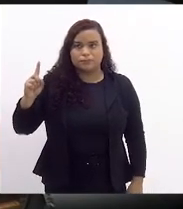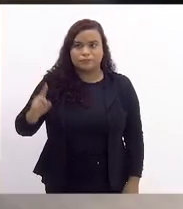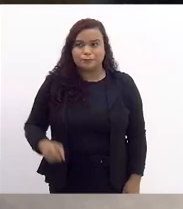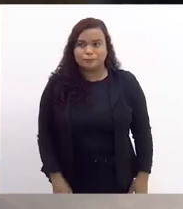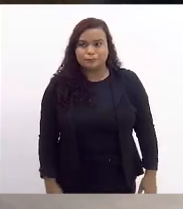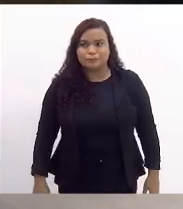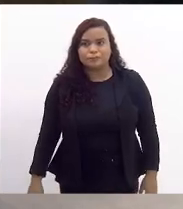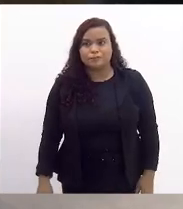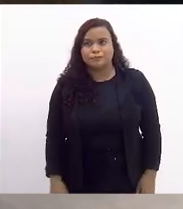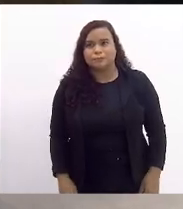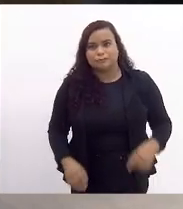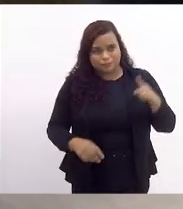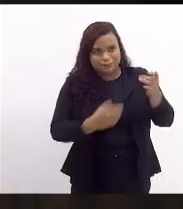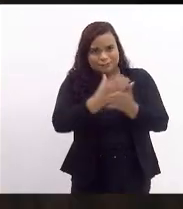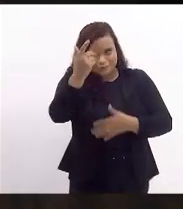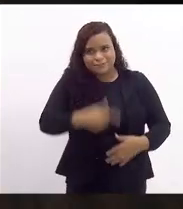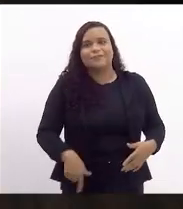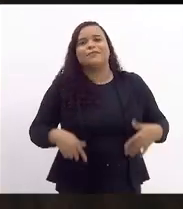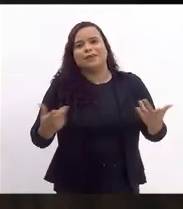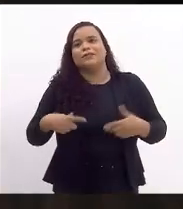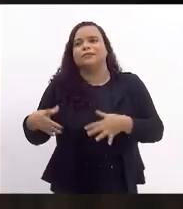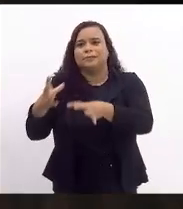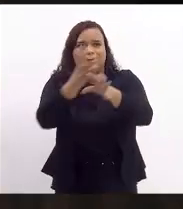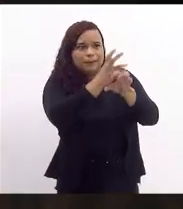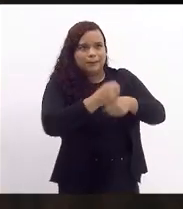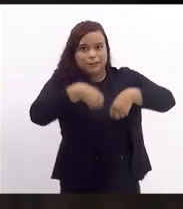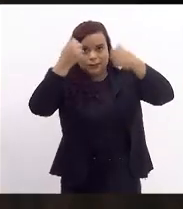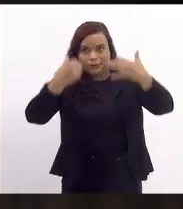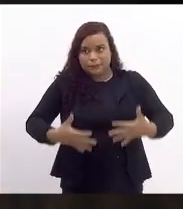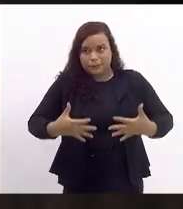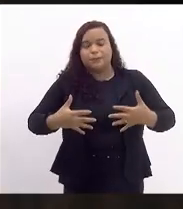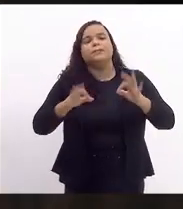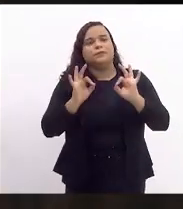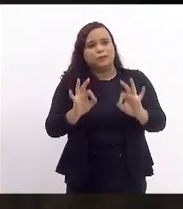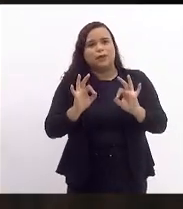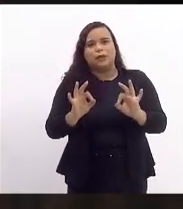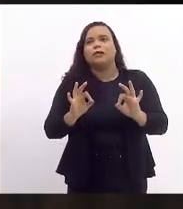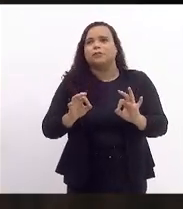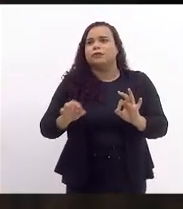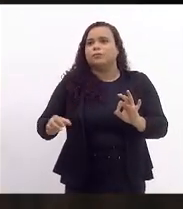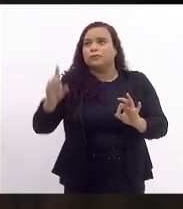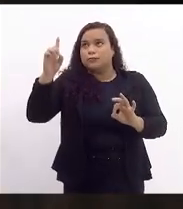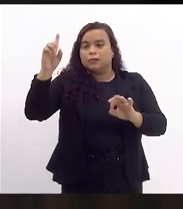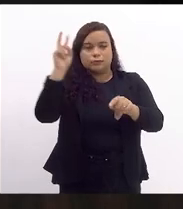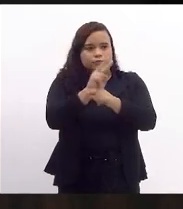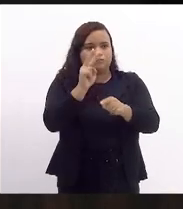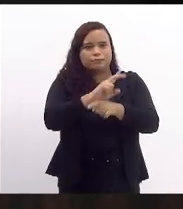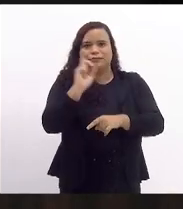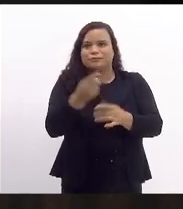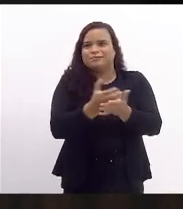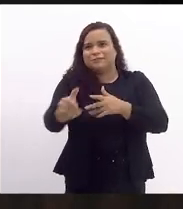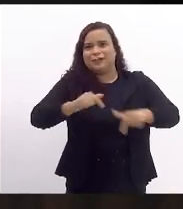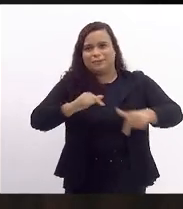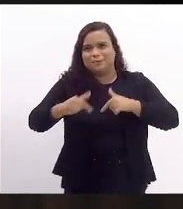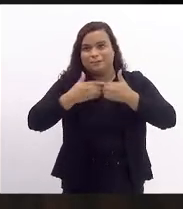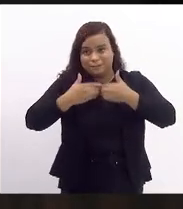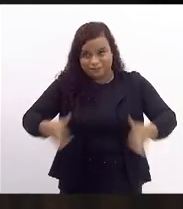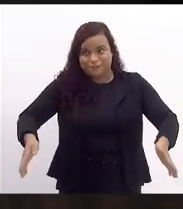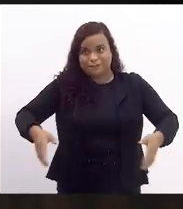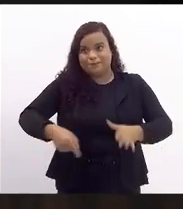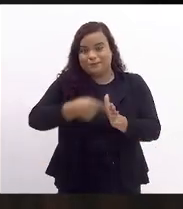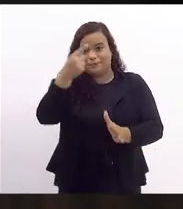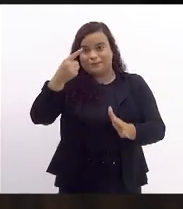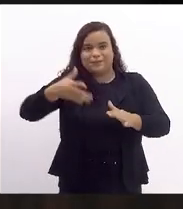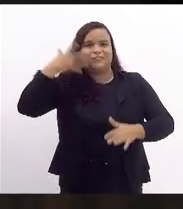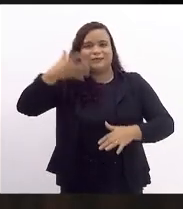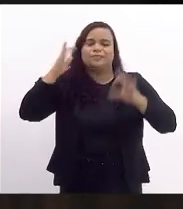seu recomeçar por favor havendo número legal sobre a proteção de Deus Ele nos nossos trabalhos está aberto a primeira sessão ordinária do dia